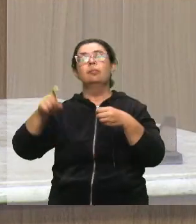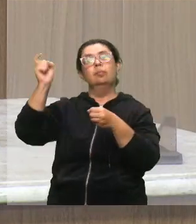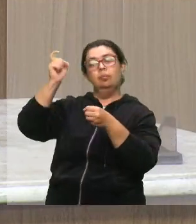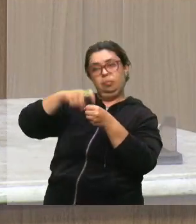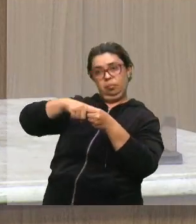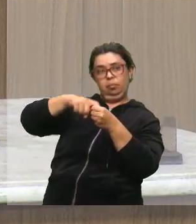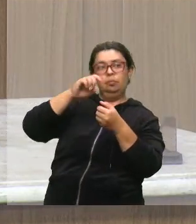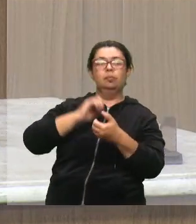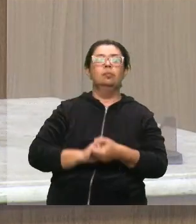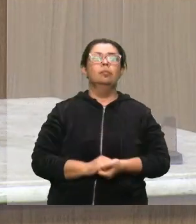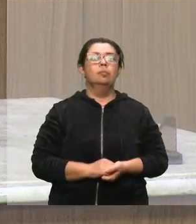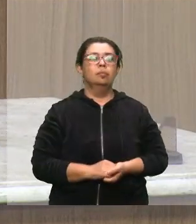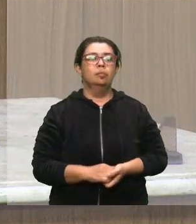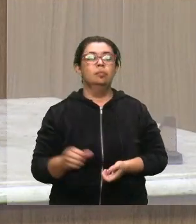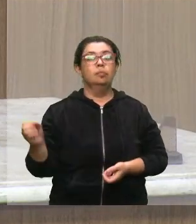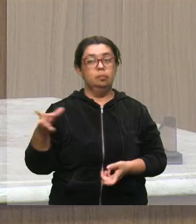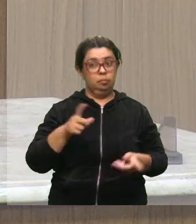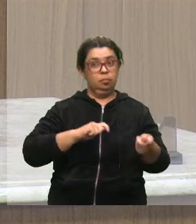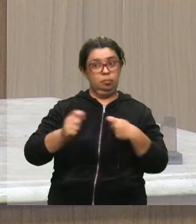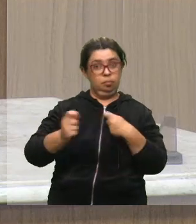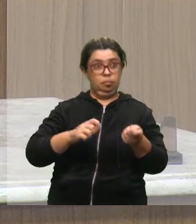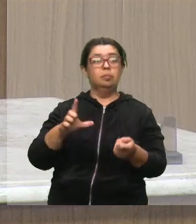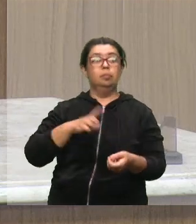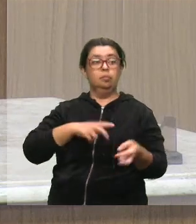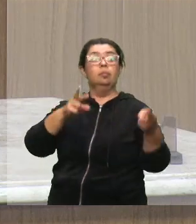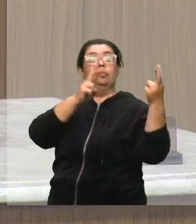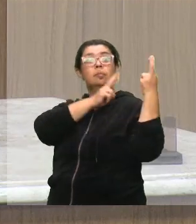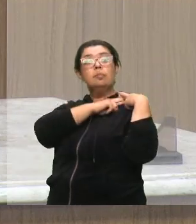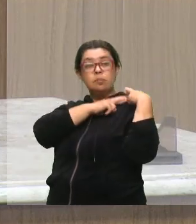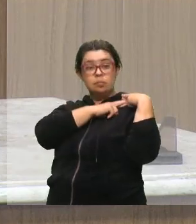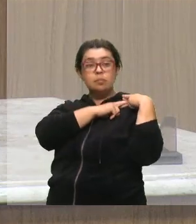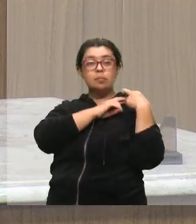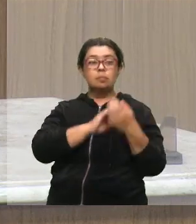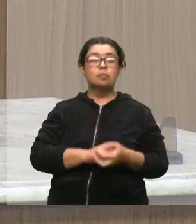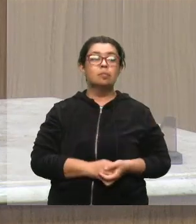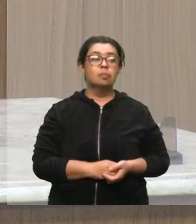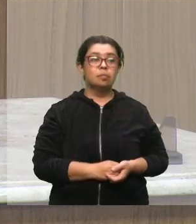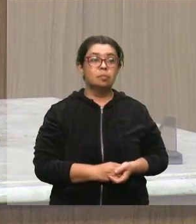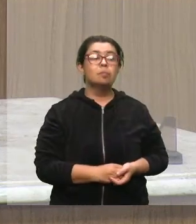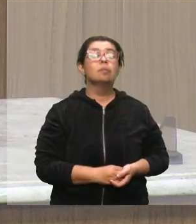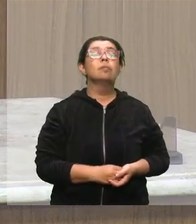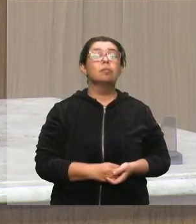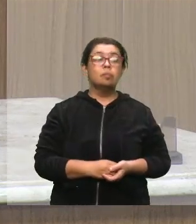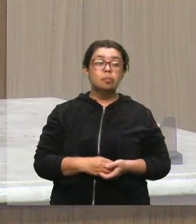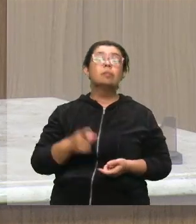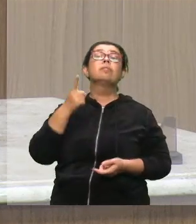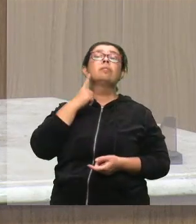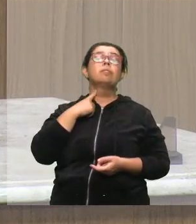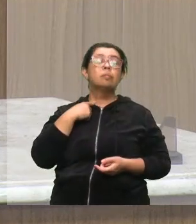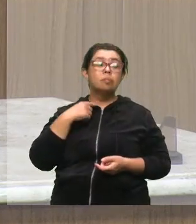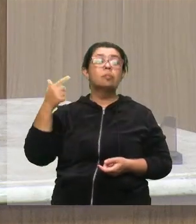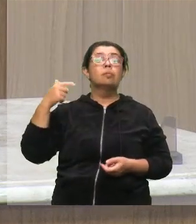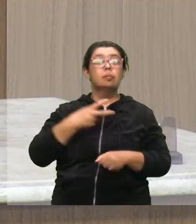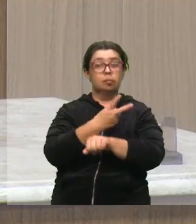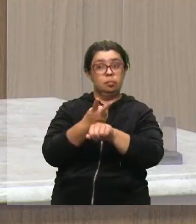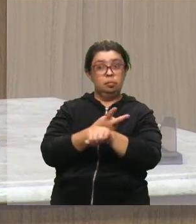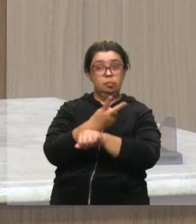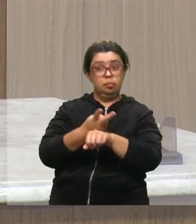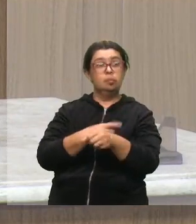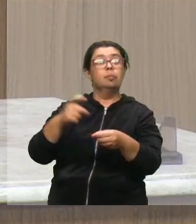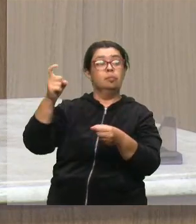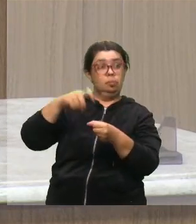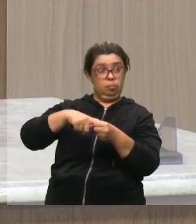que eu espero que a nova administração tenha muita responsabilidade e muita força de vontade para correr atrás dos convênios, o